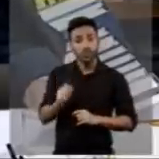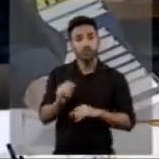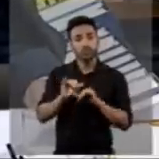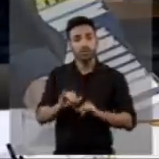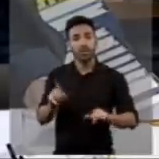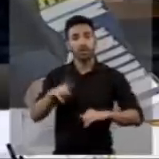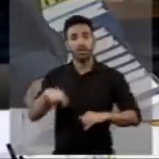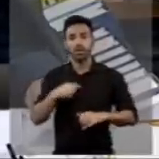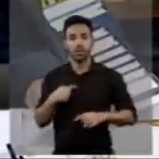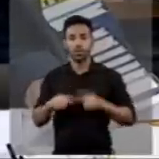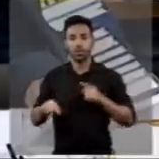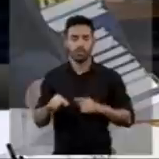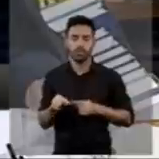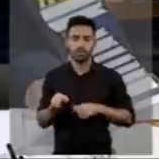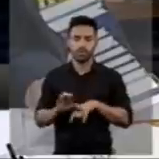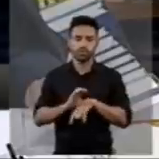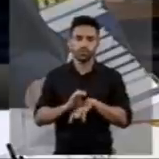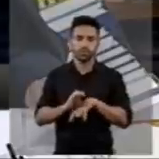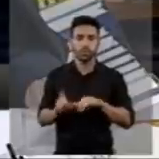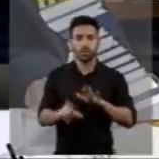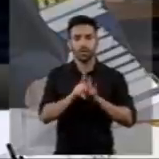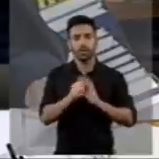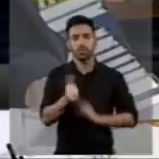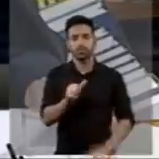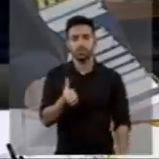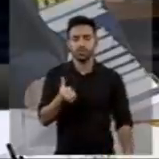a inconstitucionalidade da Lei